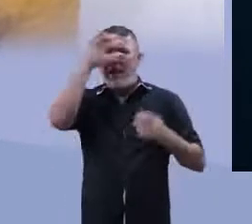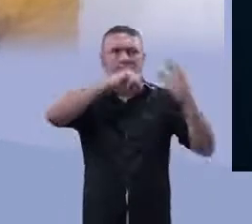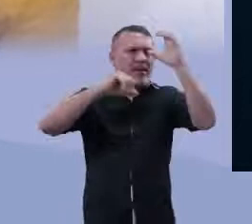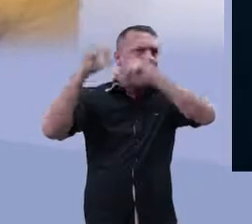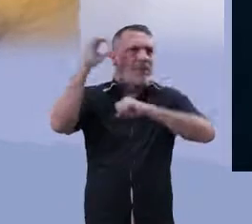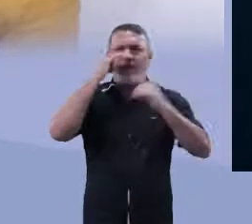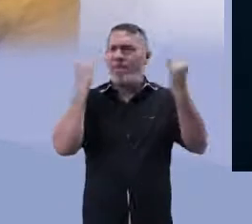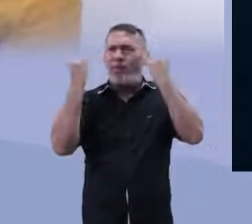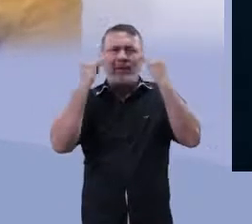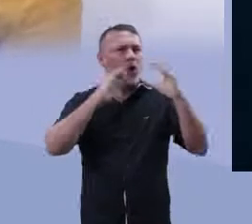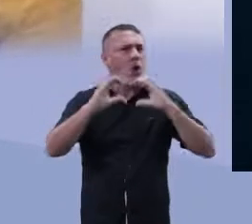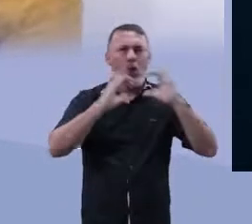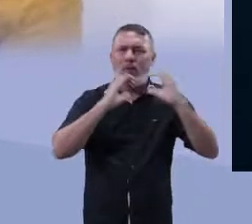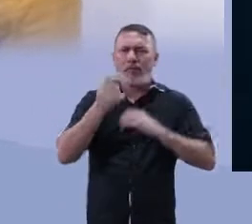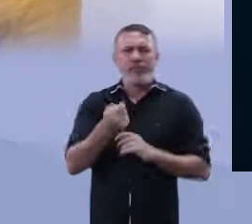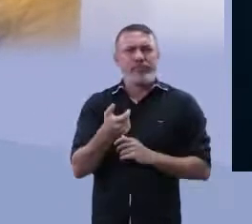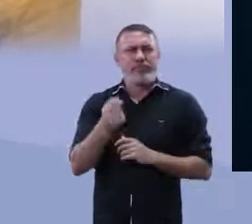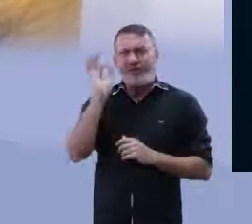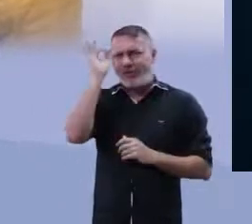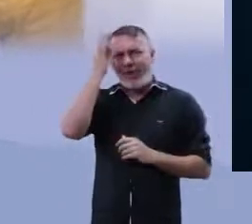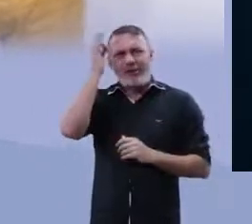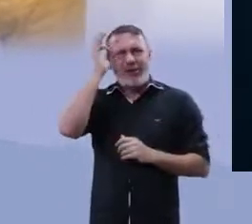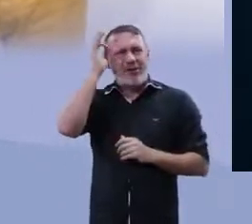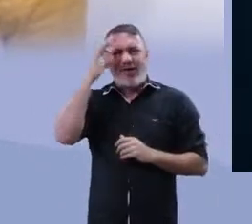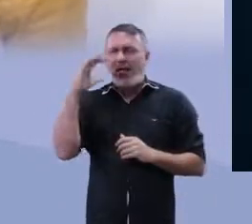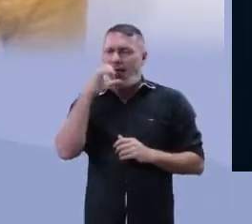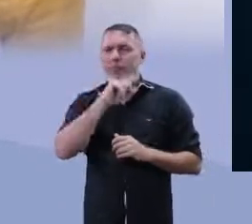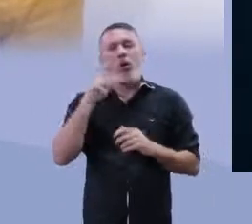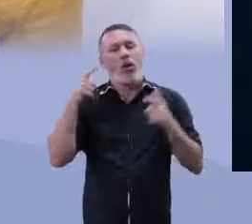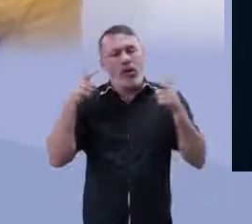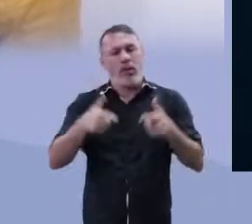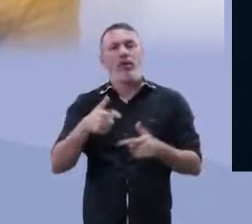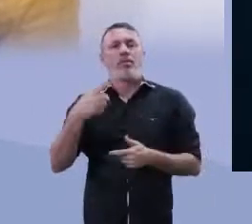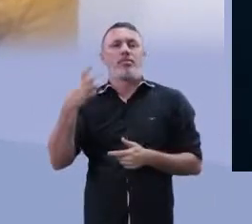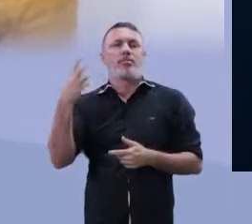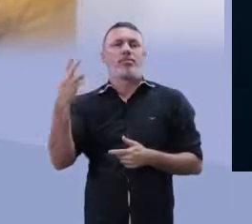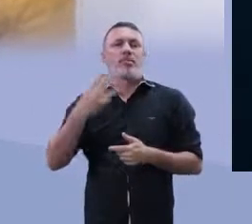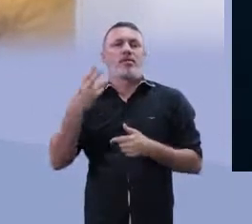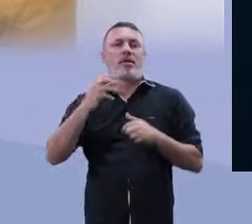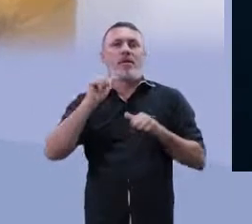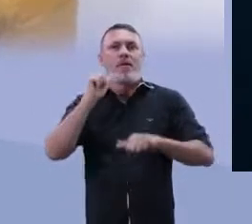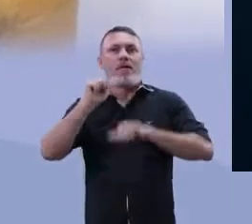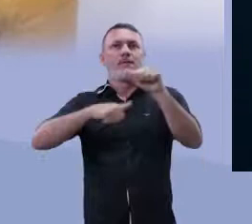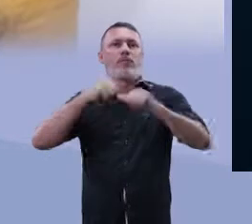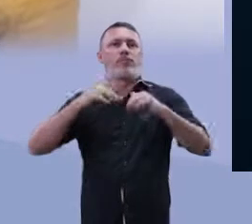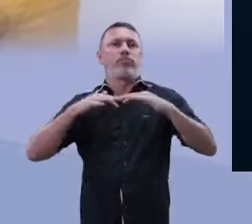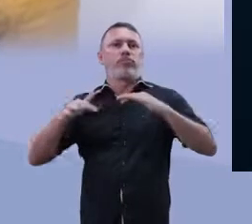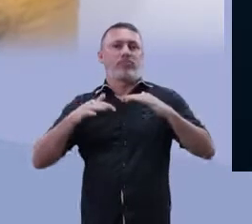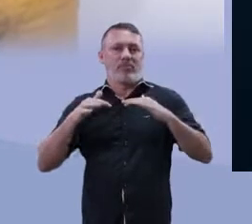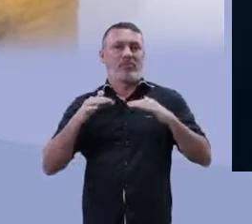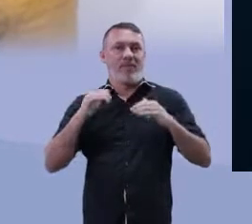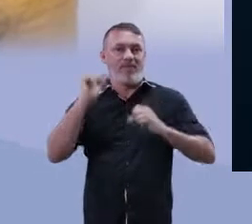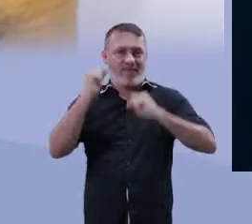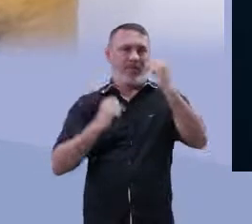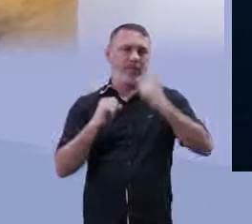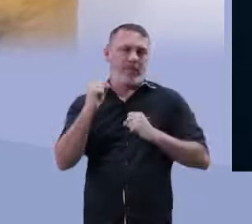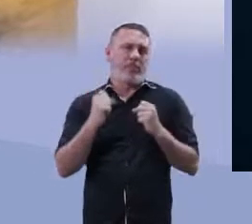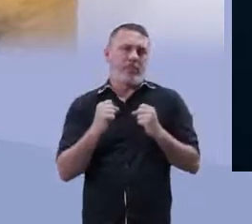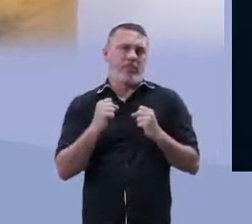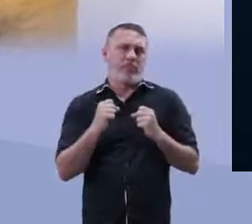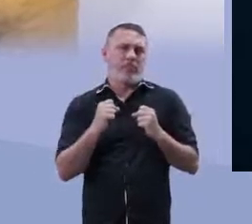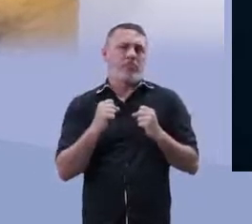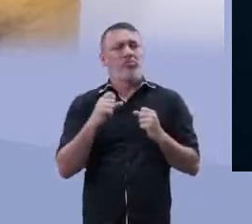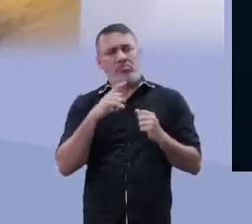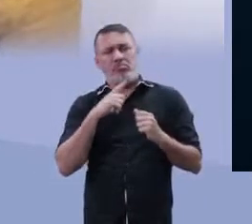avanços, eles foram os precursores, né, dessa nossa chamada terceira revolução industrial, que, teoricamente falando, nós